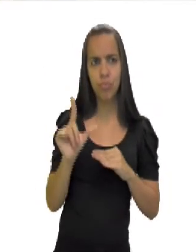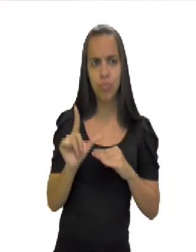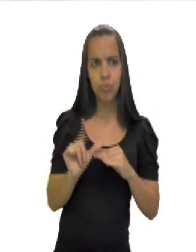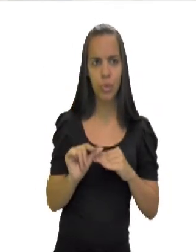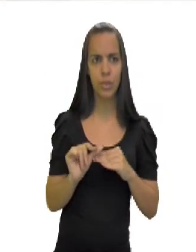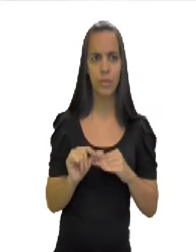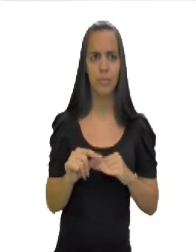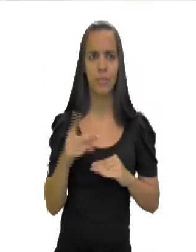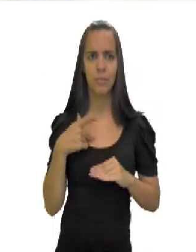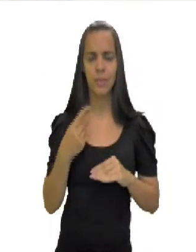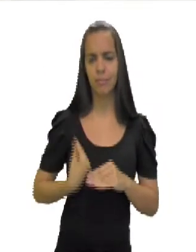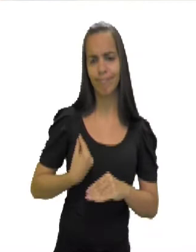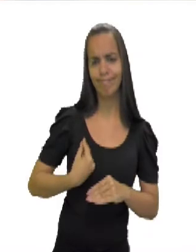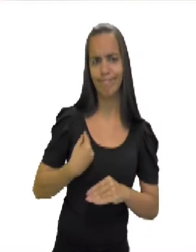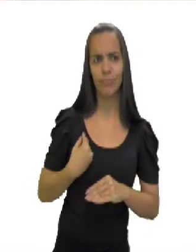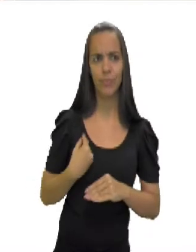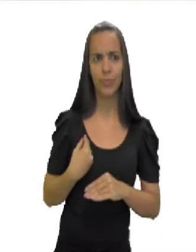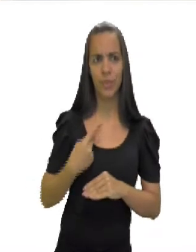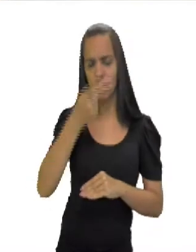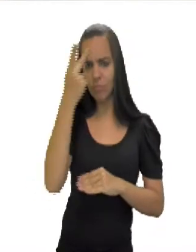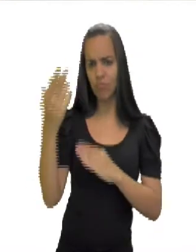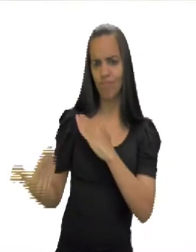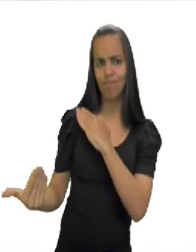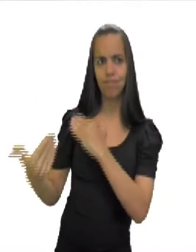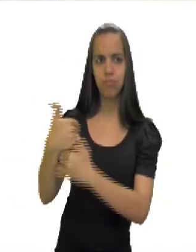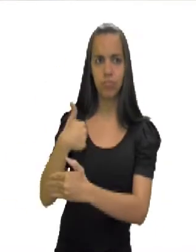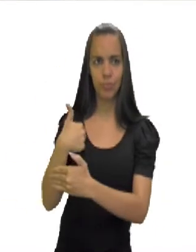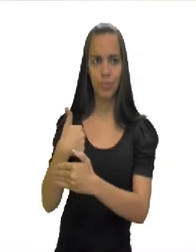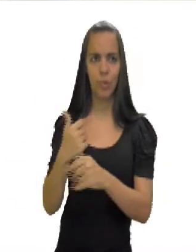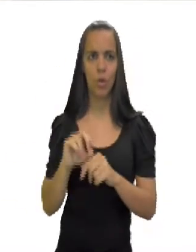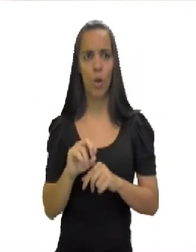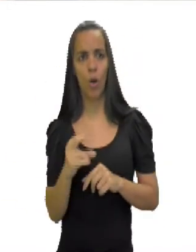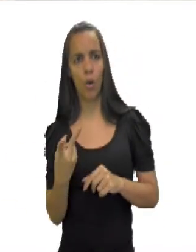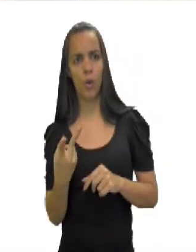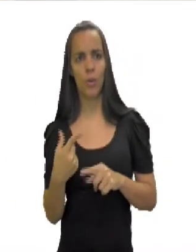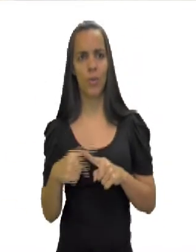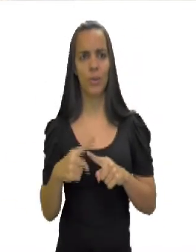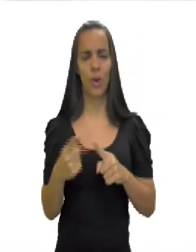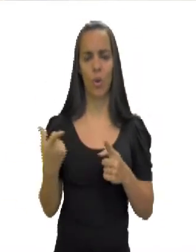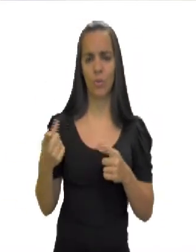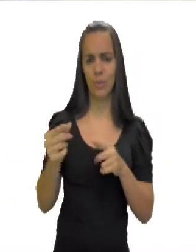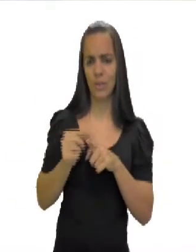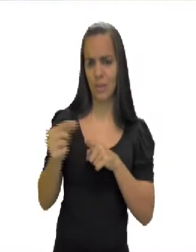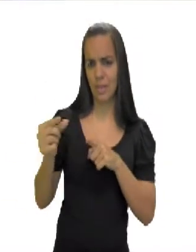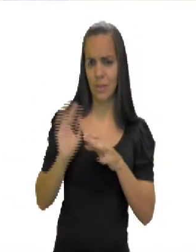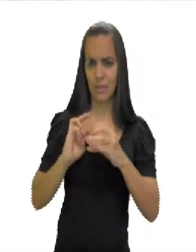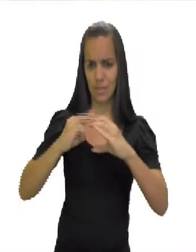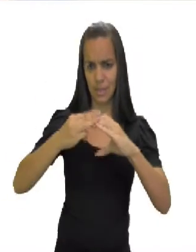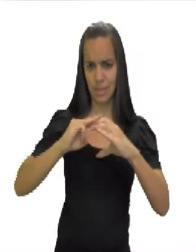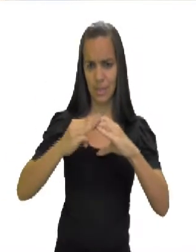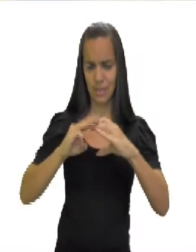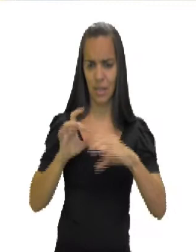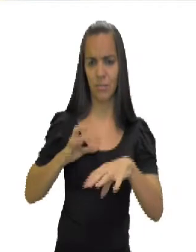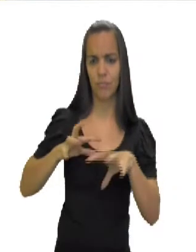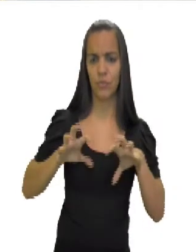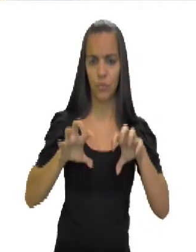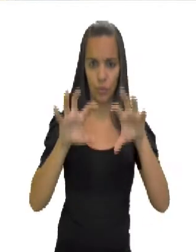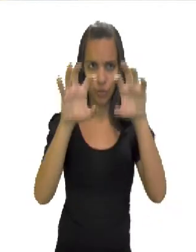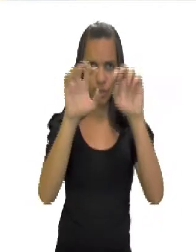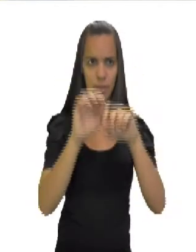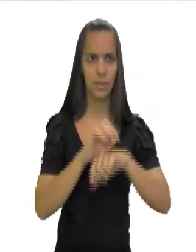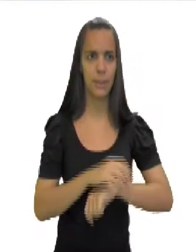os alertas sobre a presença de agentes patogênicos e células cancerosas.